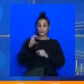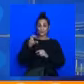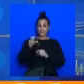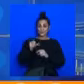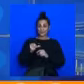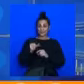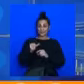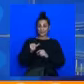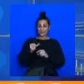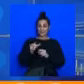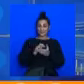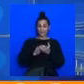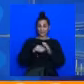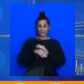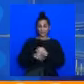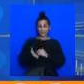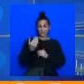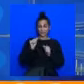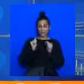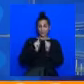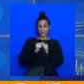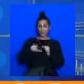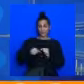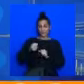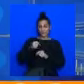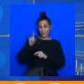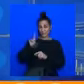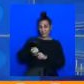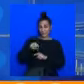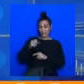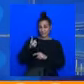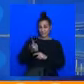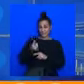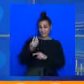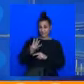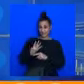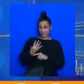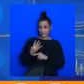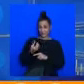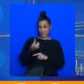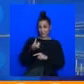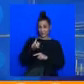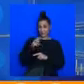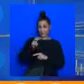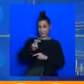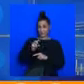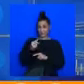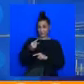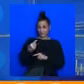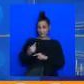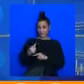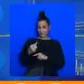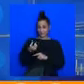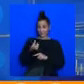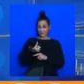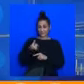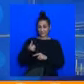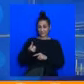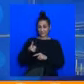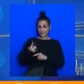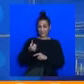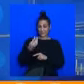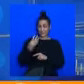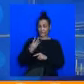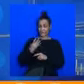2356 da Lotomania. Confira comigo. Os números sorteados foram 64, 51,